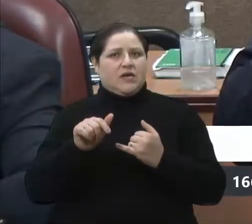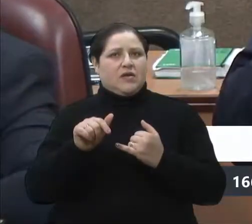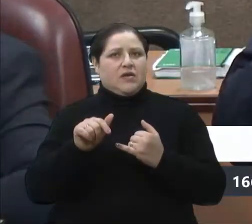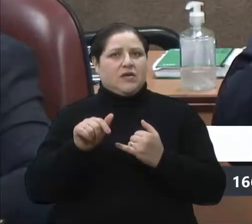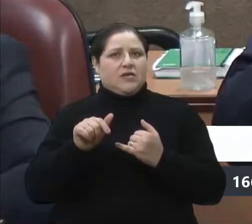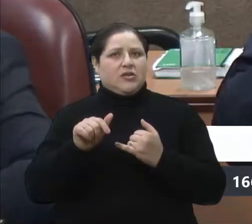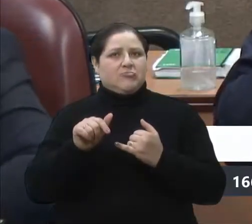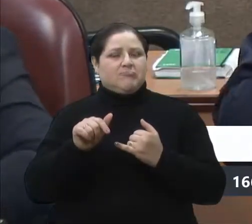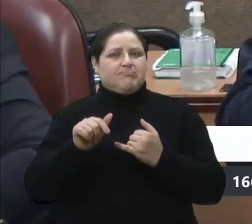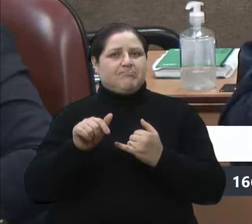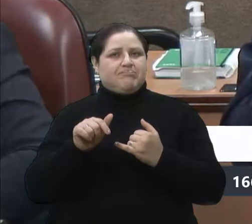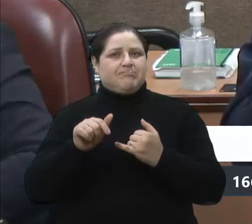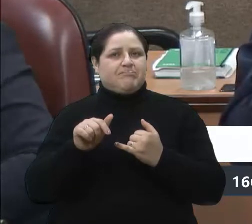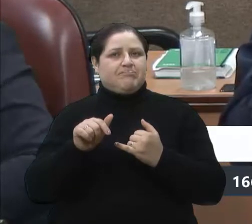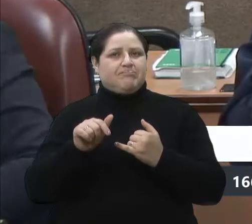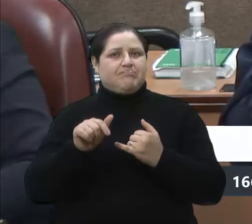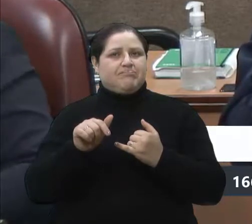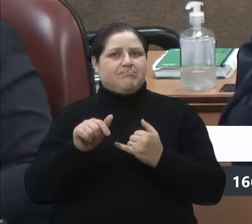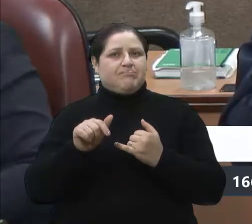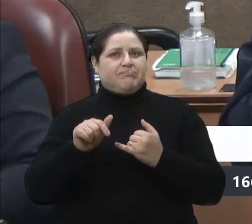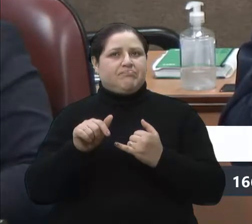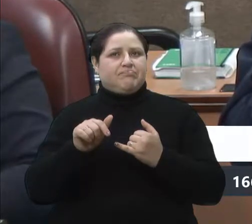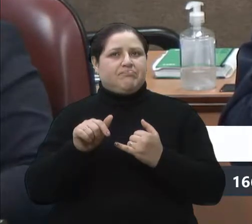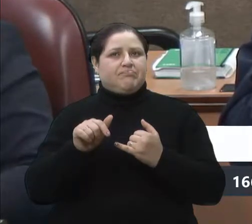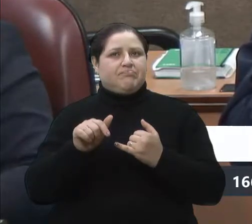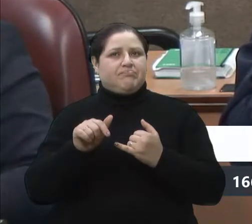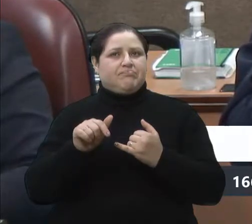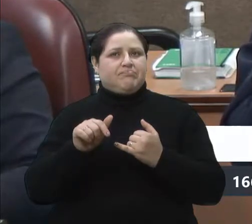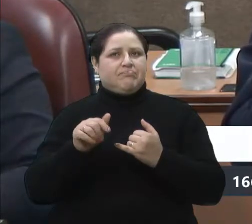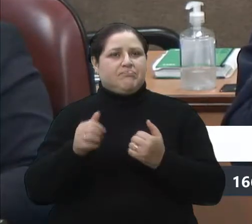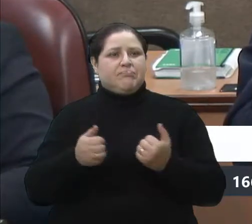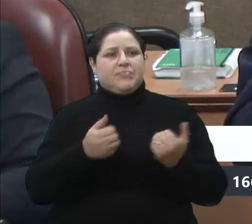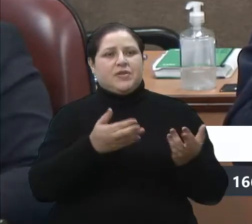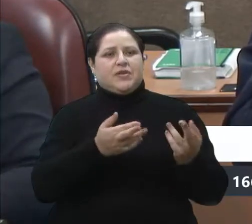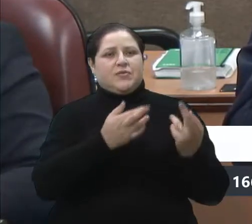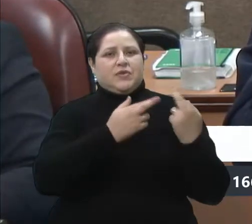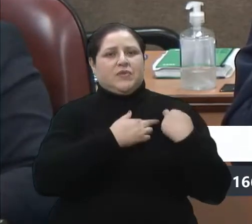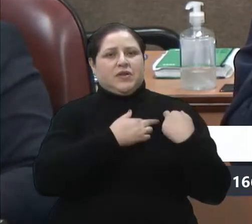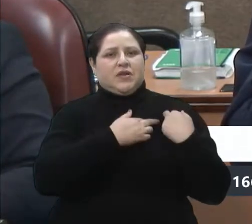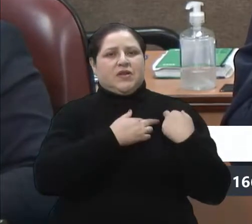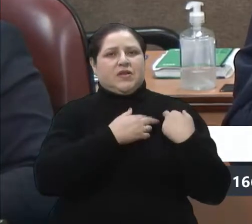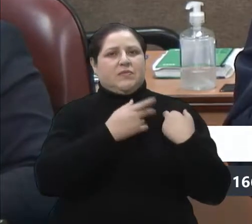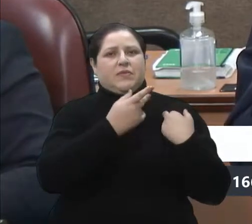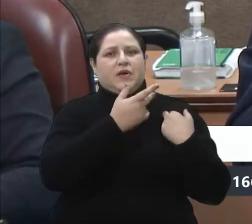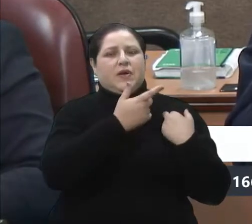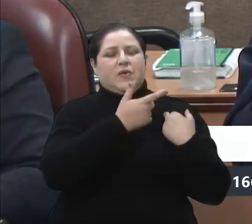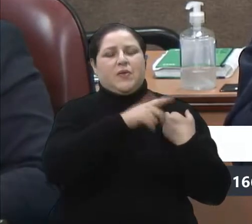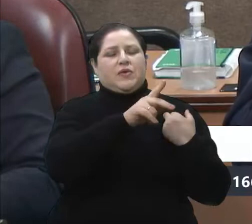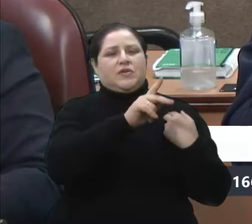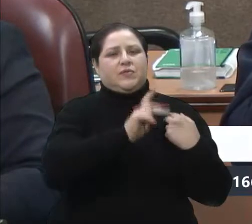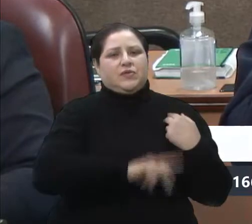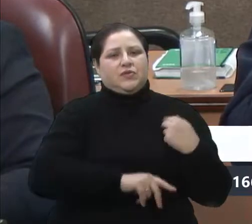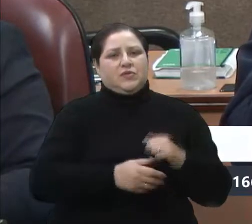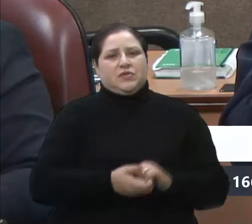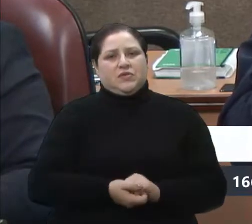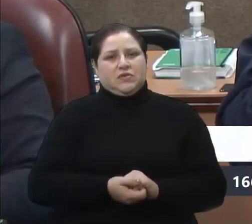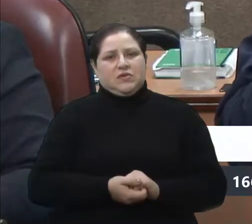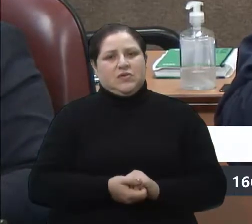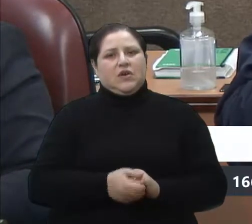também é porque compromisso assumido o leilão já aconteceu